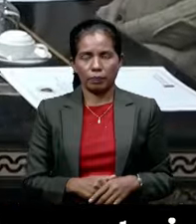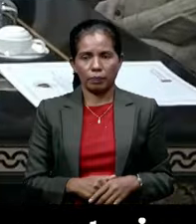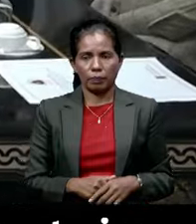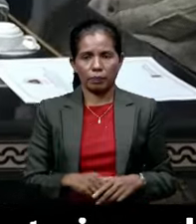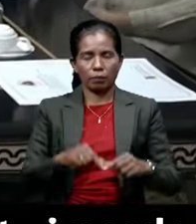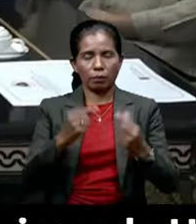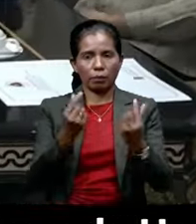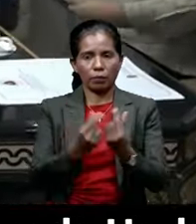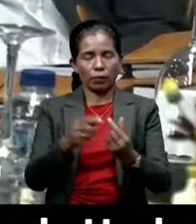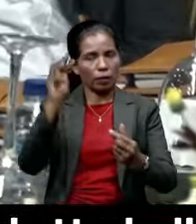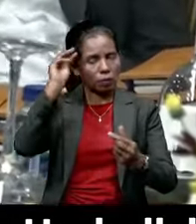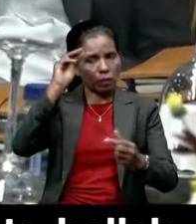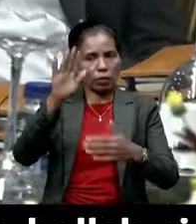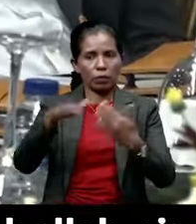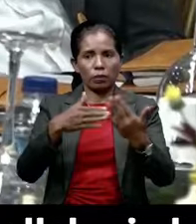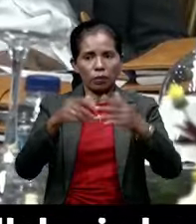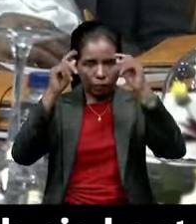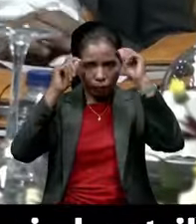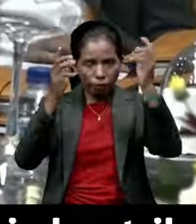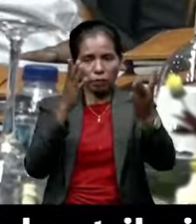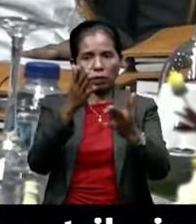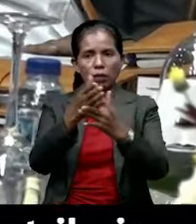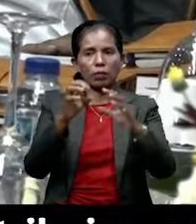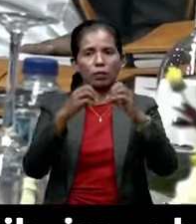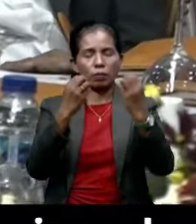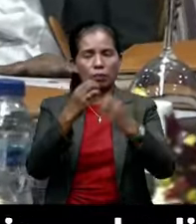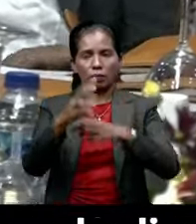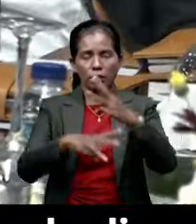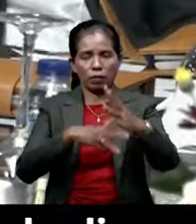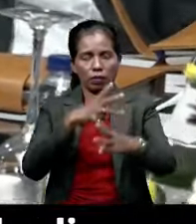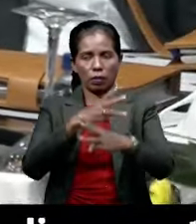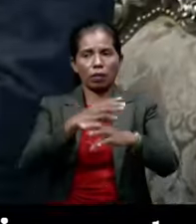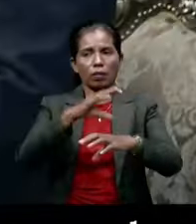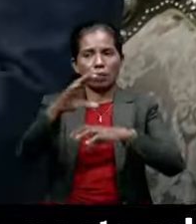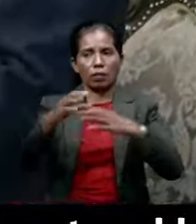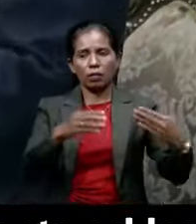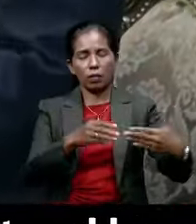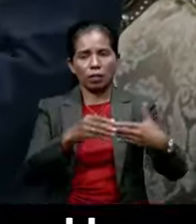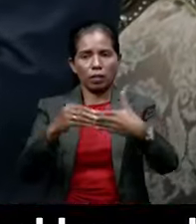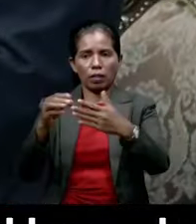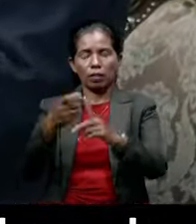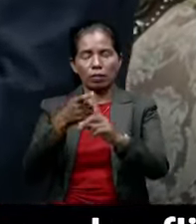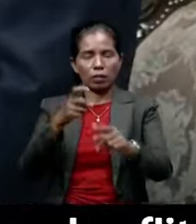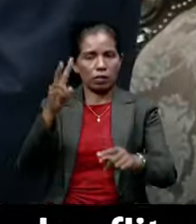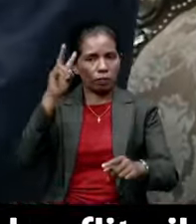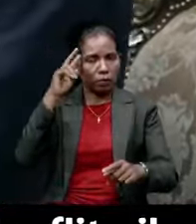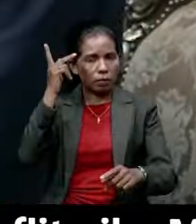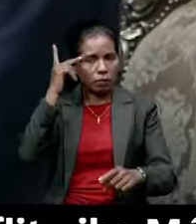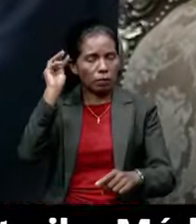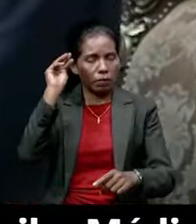Equipa interministerial Timor-Leste NIAM Barezão Organização Mundial Comércio, NEBE lidera Rússi,